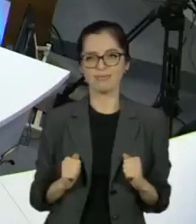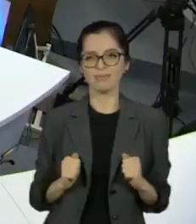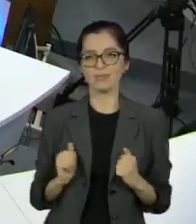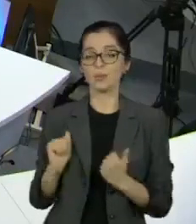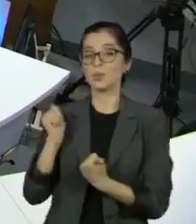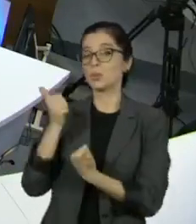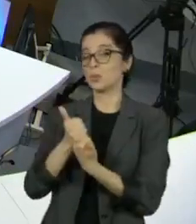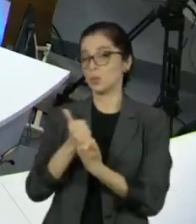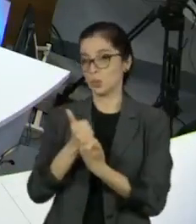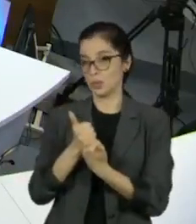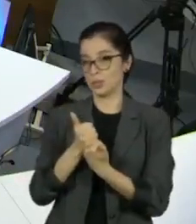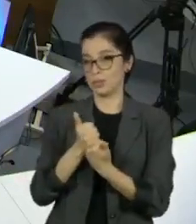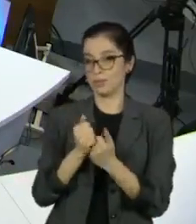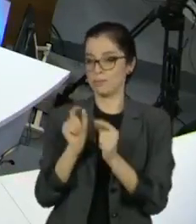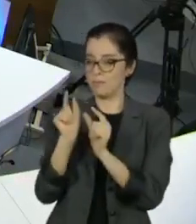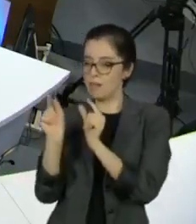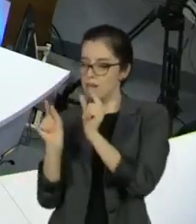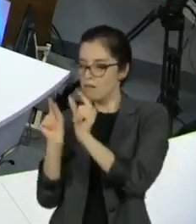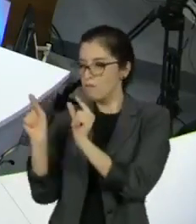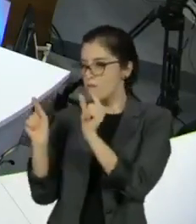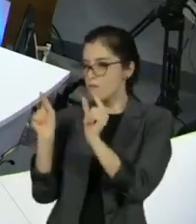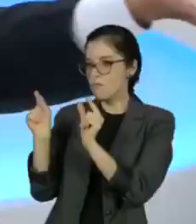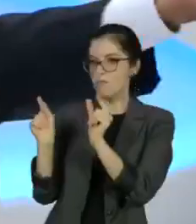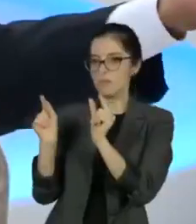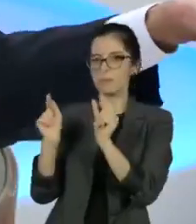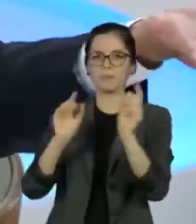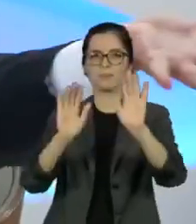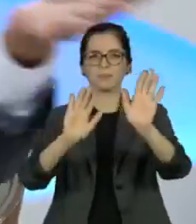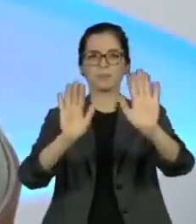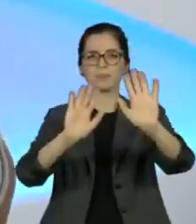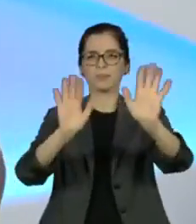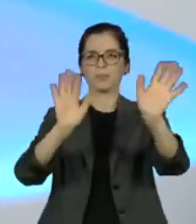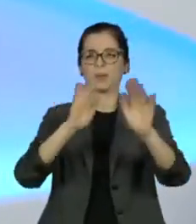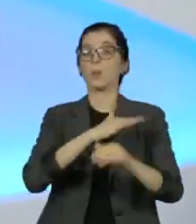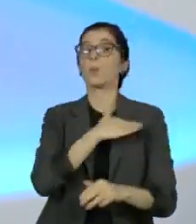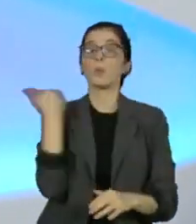porta já tinha mais não tinha intenção eu juro eu vou morrer dizendo isso só